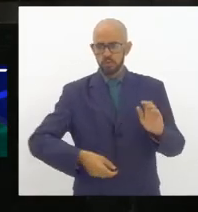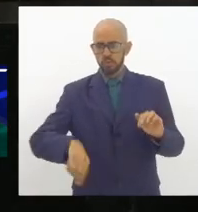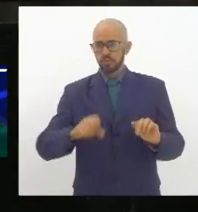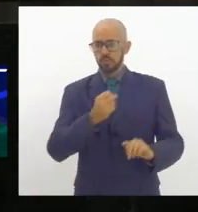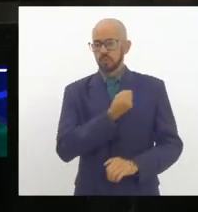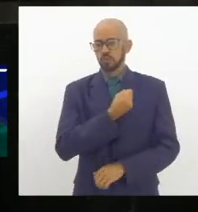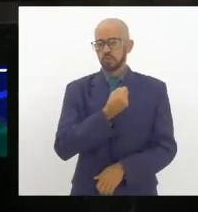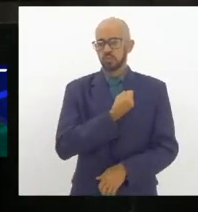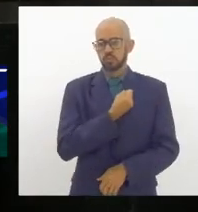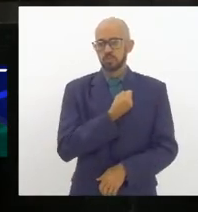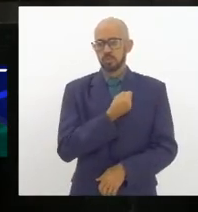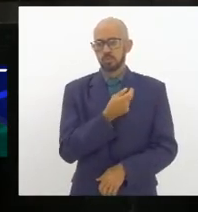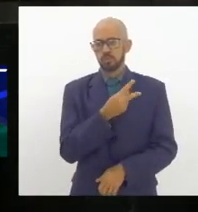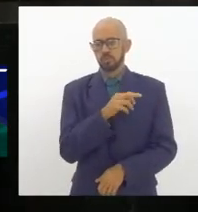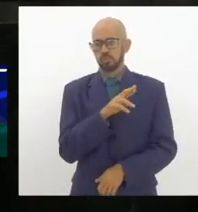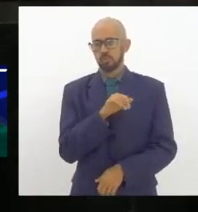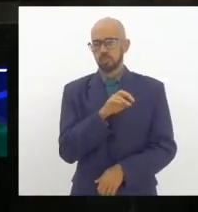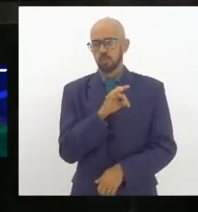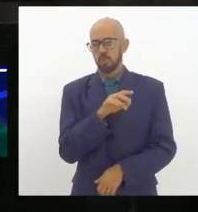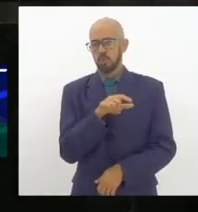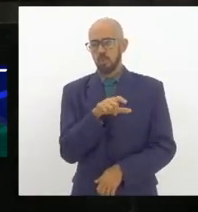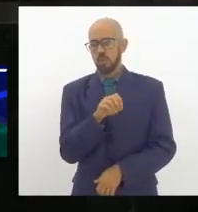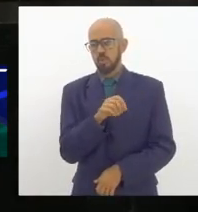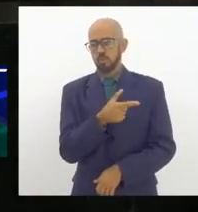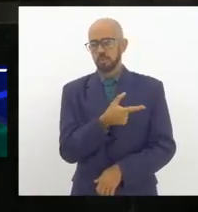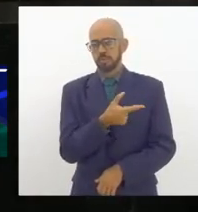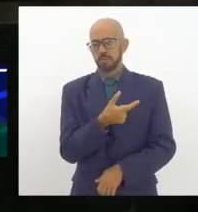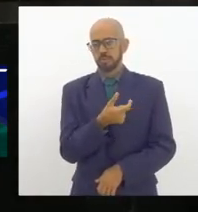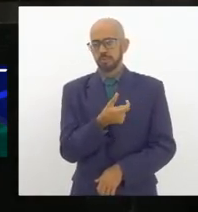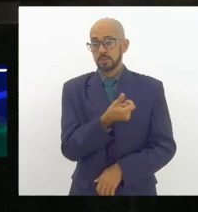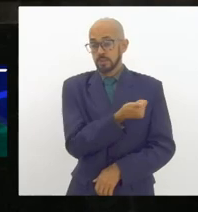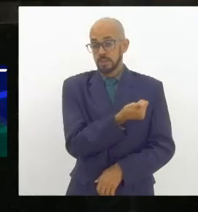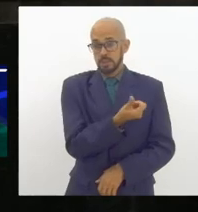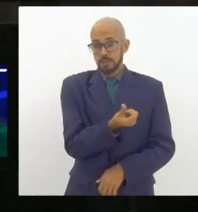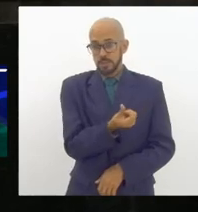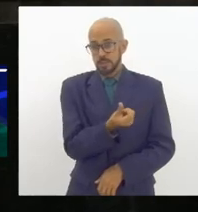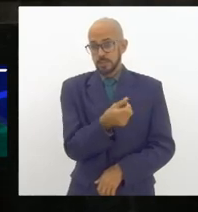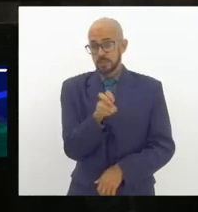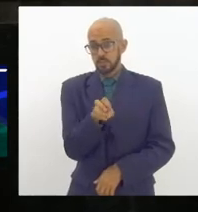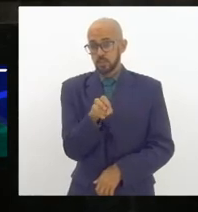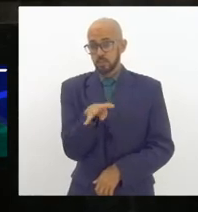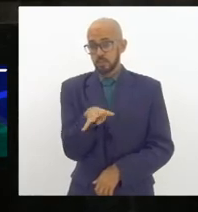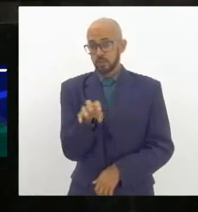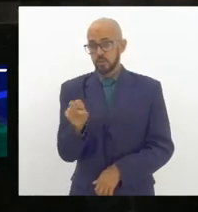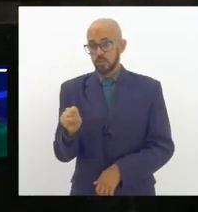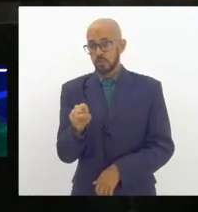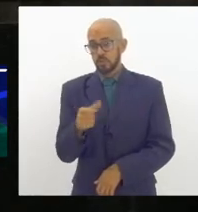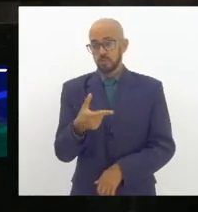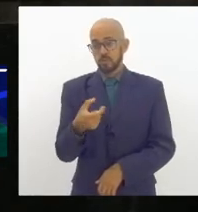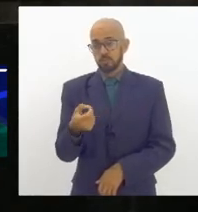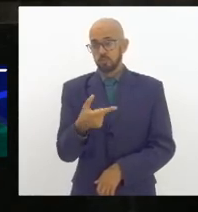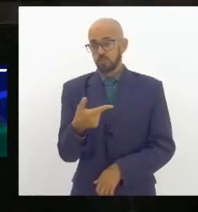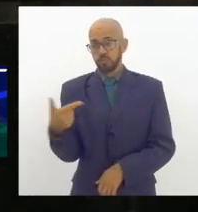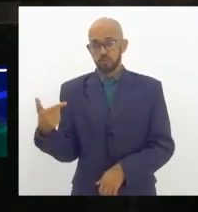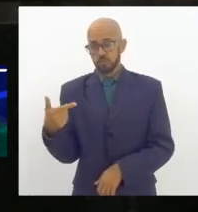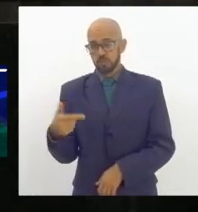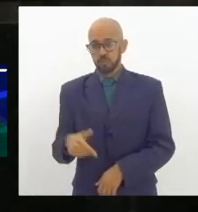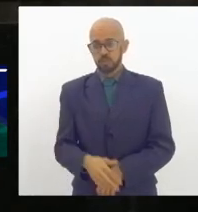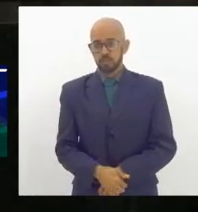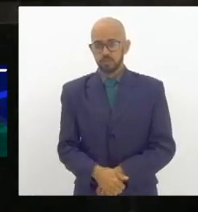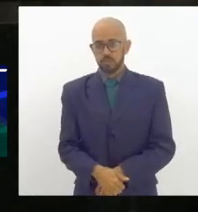protocolo de 16 cinco 4836 2022